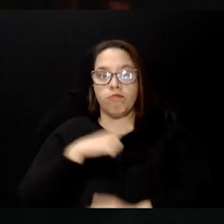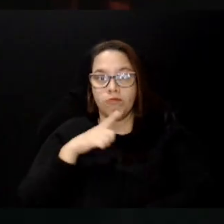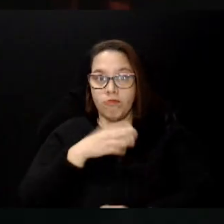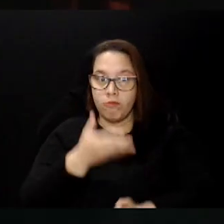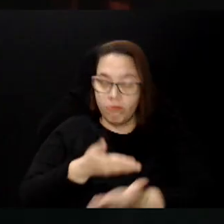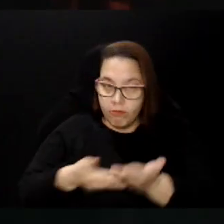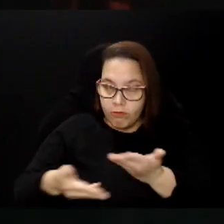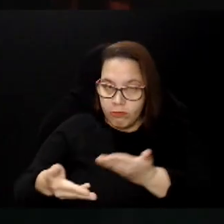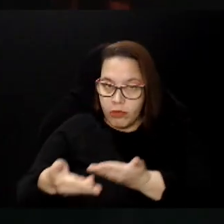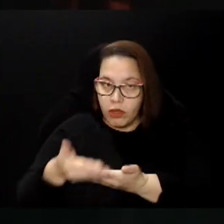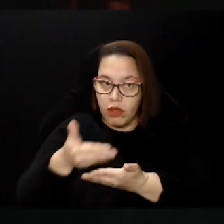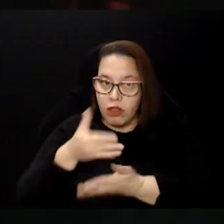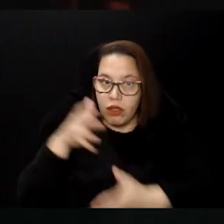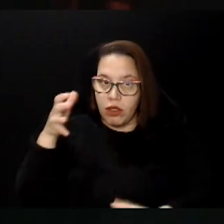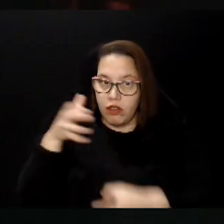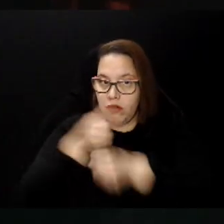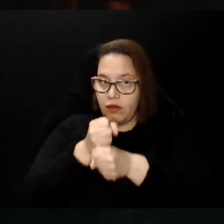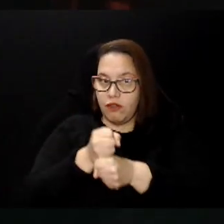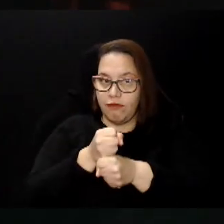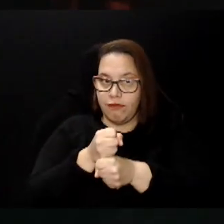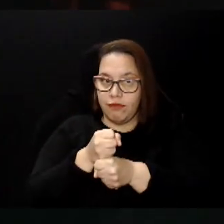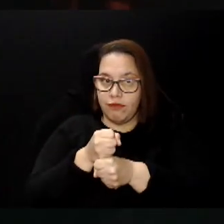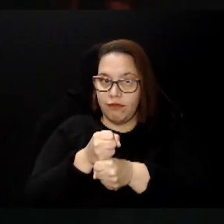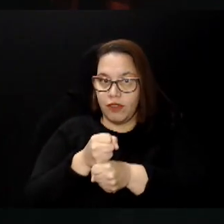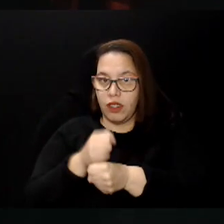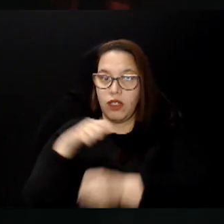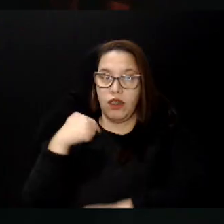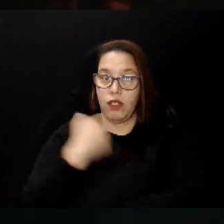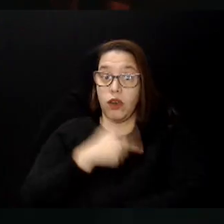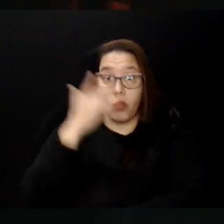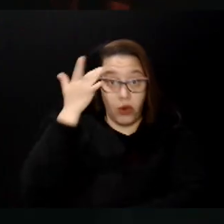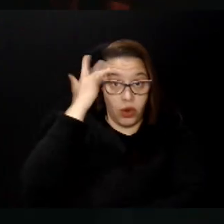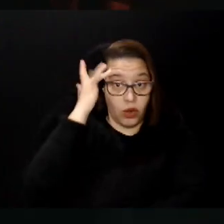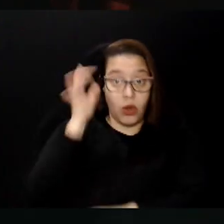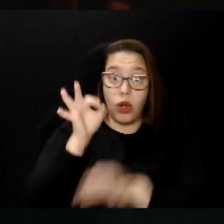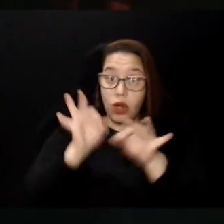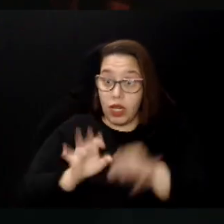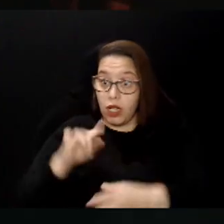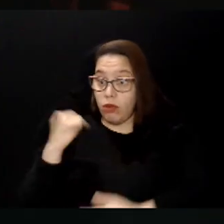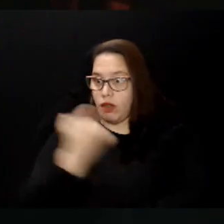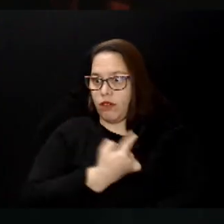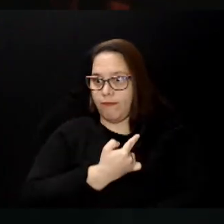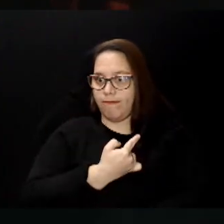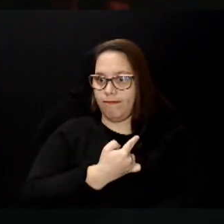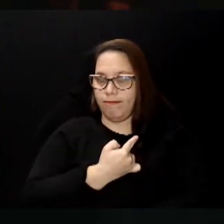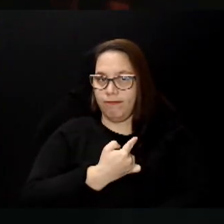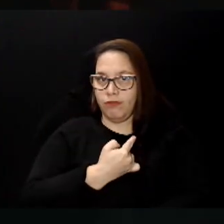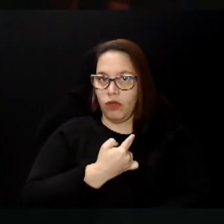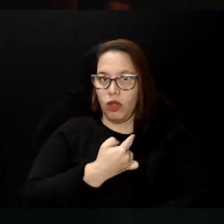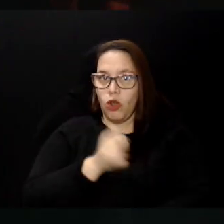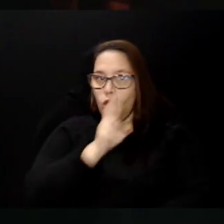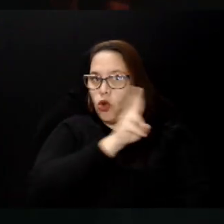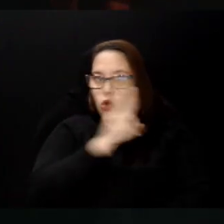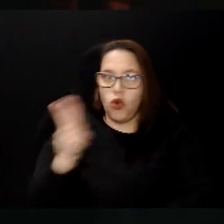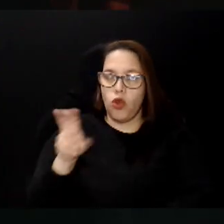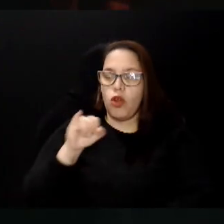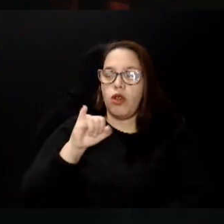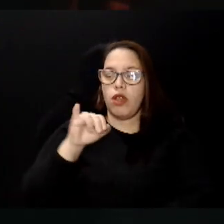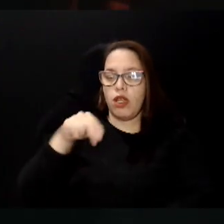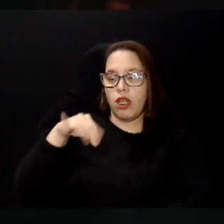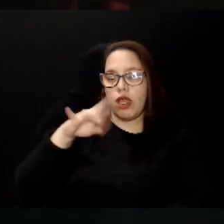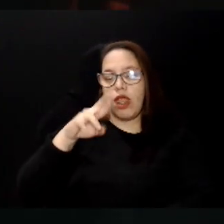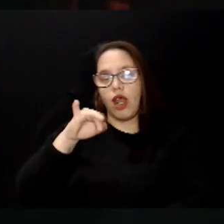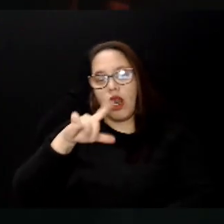de informações para trazer o que a gente acha que é certo para nós. Agora, o nome inteligência artificial, eu acho que cria um